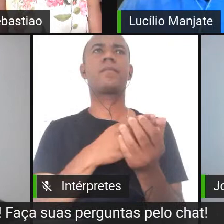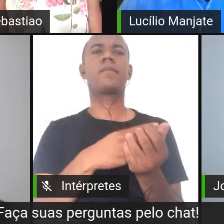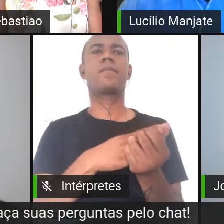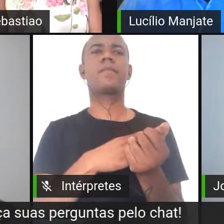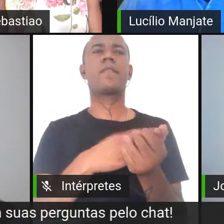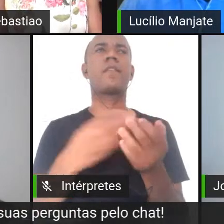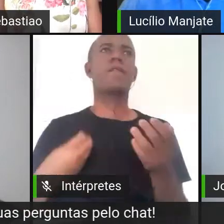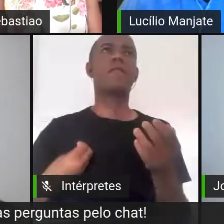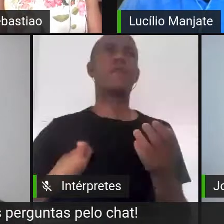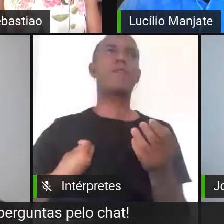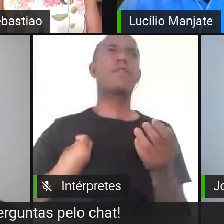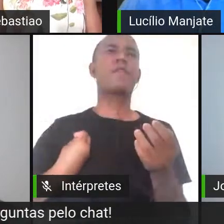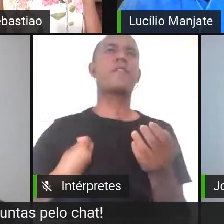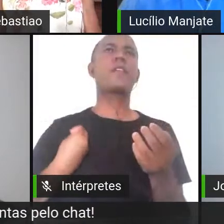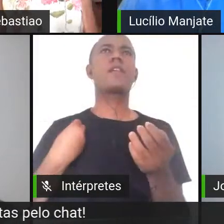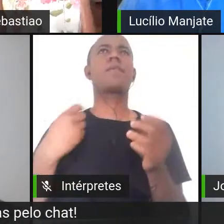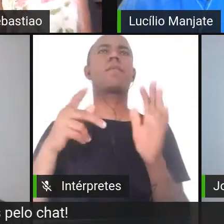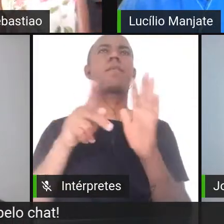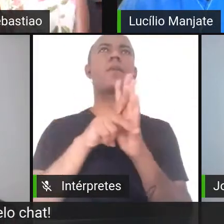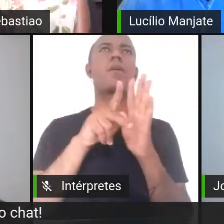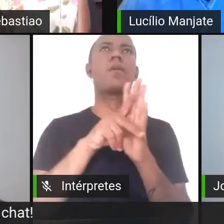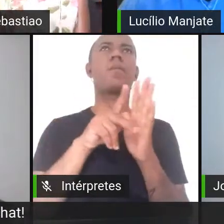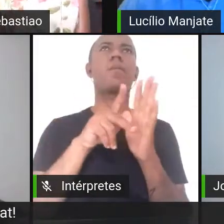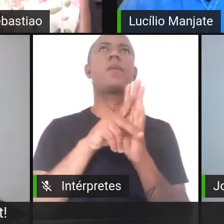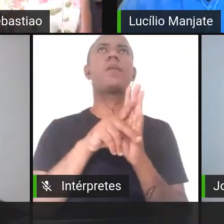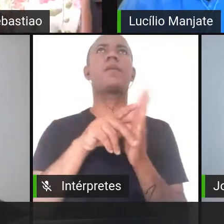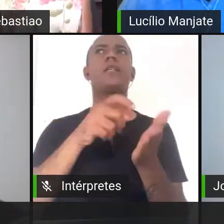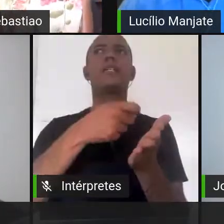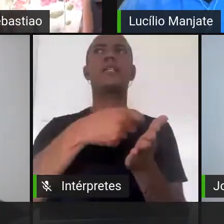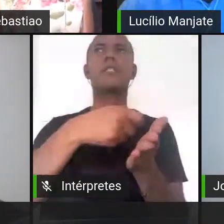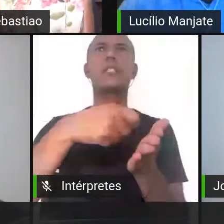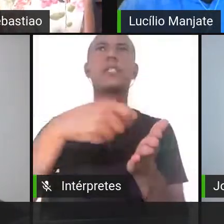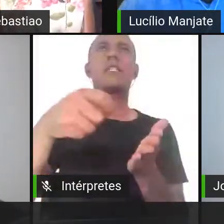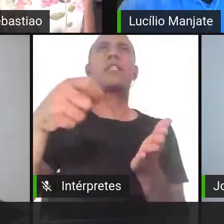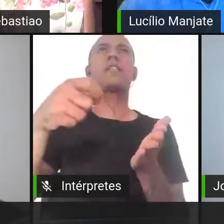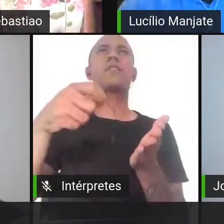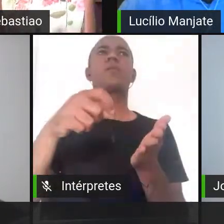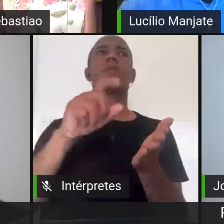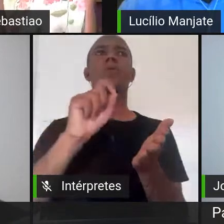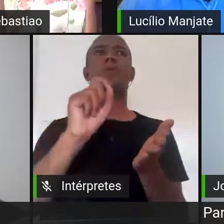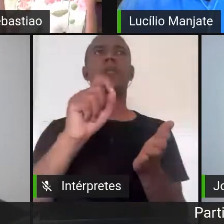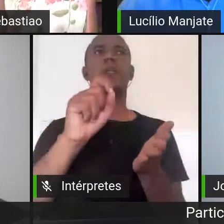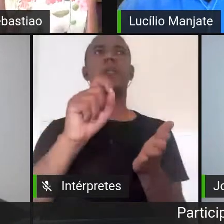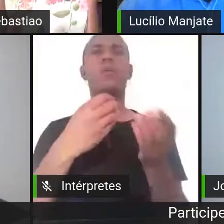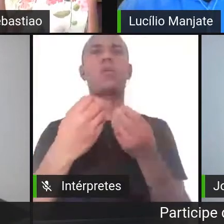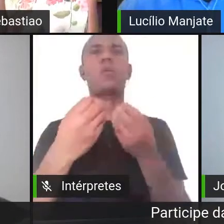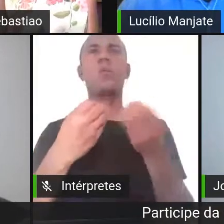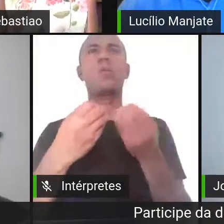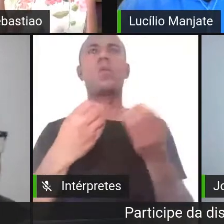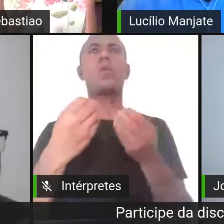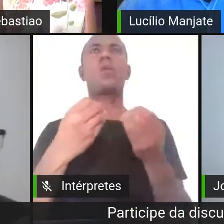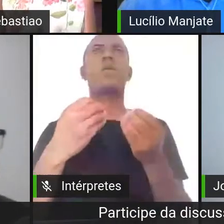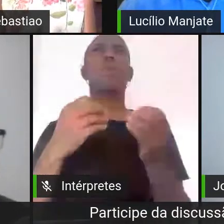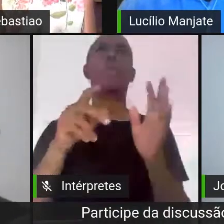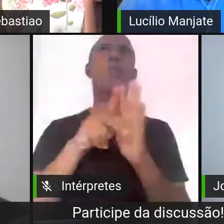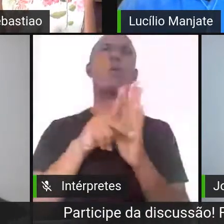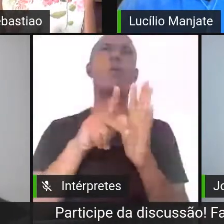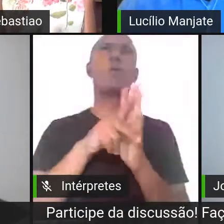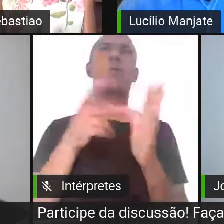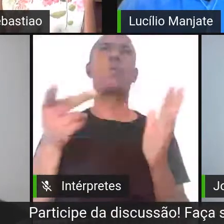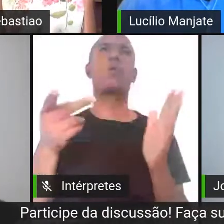E portanto, a minha escrita acaba assumindo este viés mais social, não é? Atenta, digamos